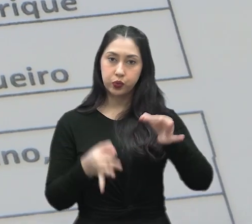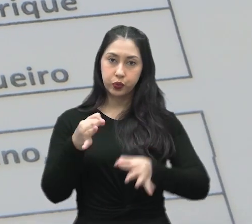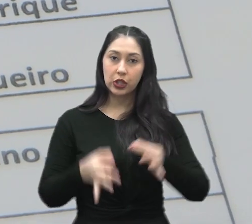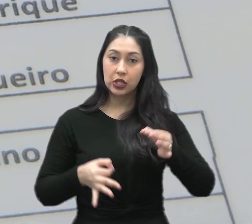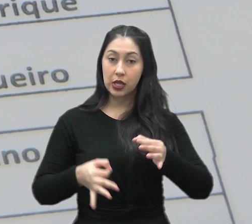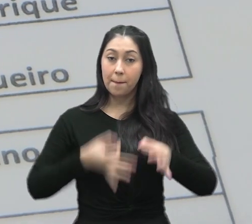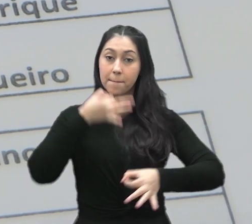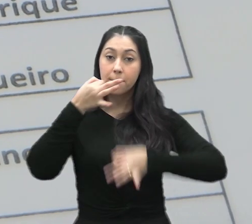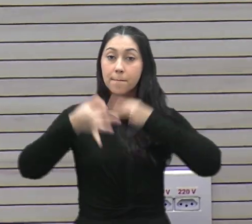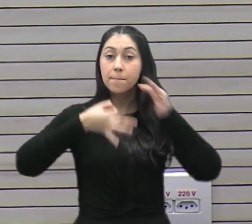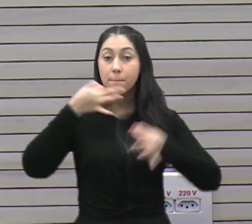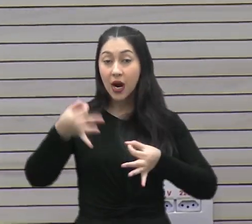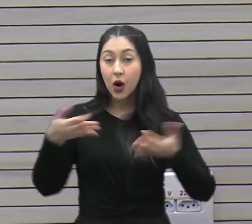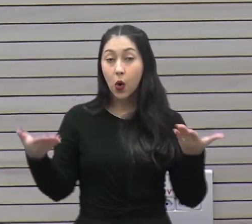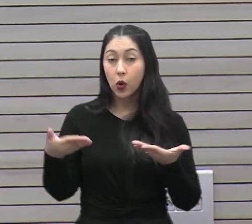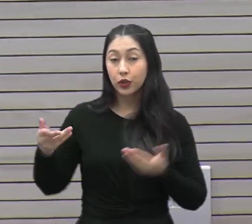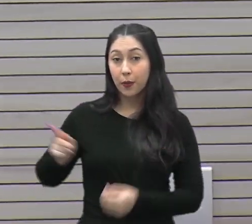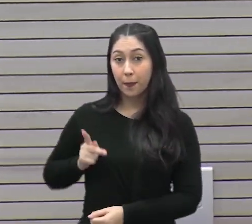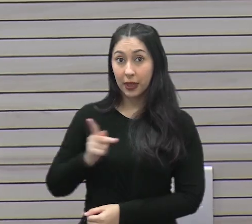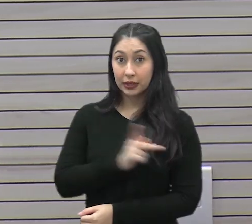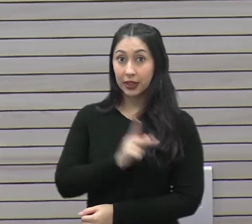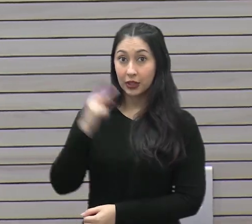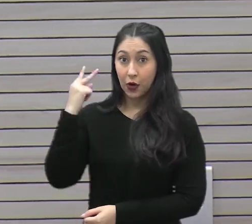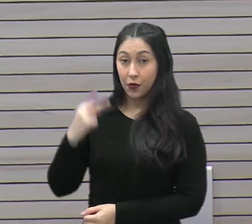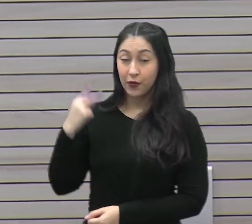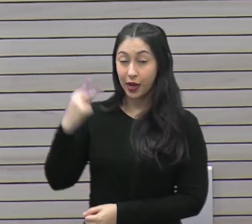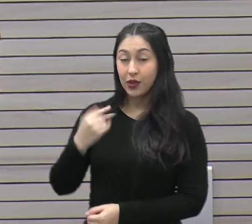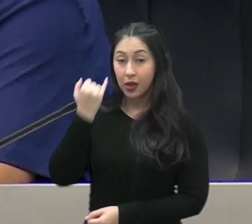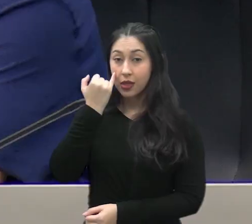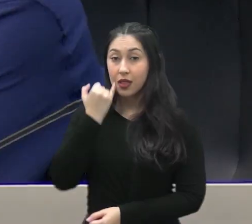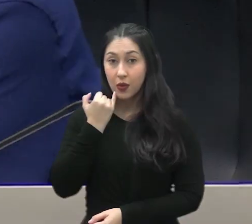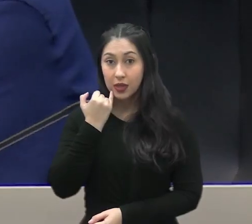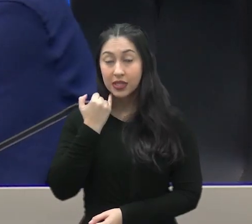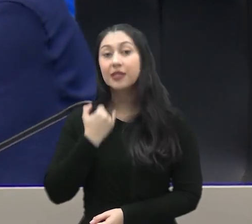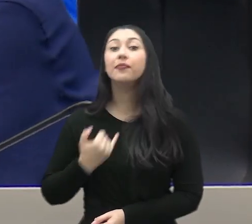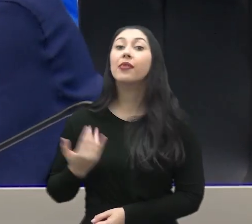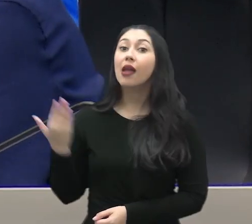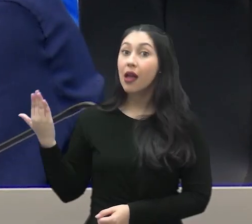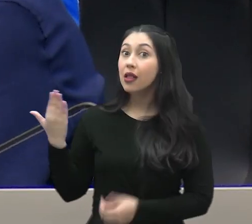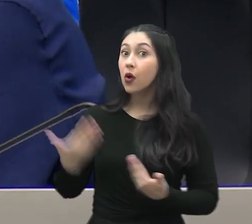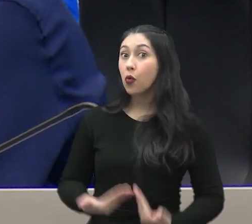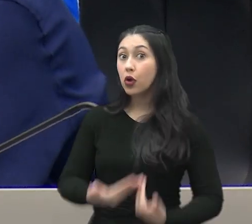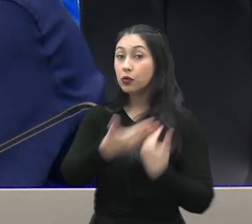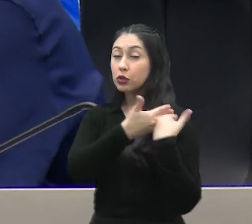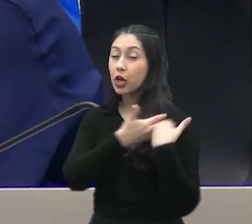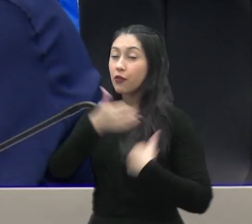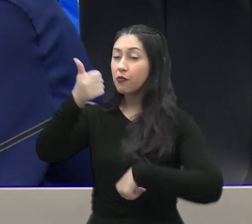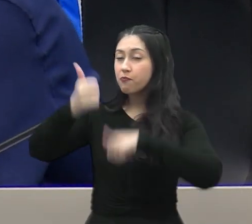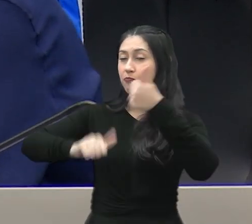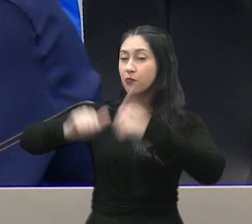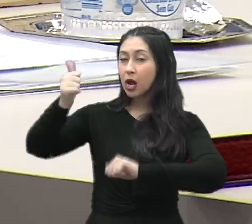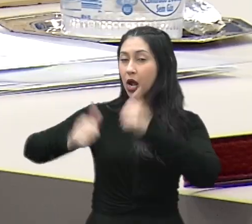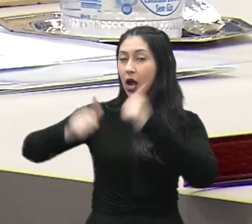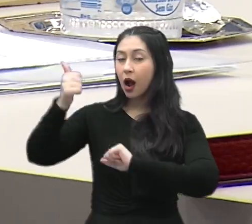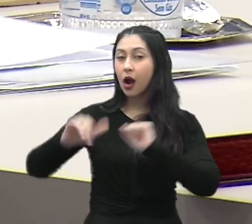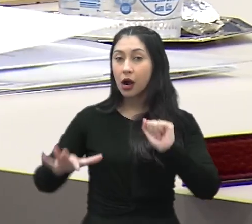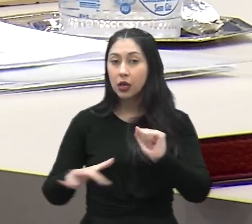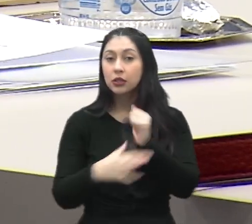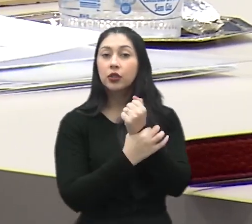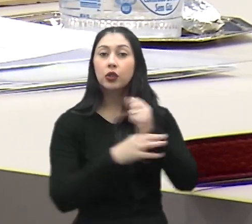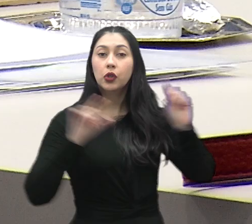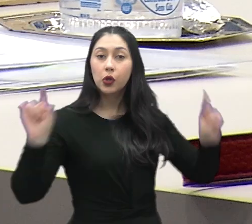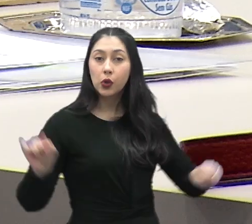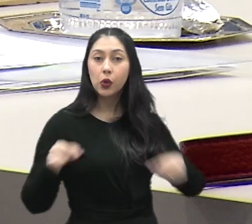pela Comissão de Justiça, atualmente presidida pelo vereador Zé Luiz. Ele coordena a análise dos projetos, garantindo